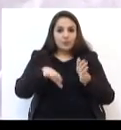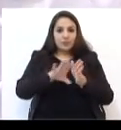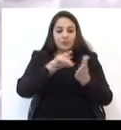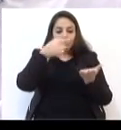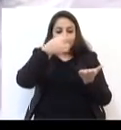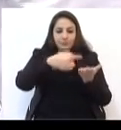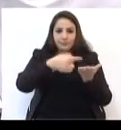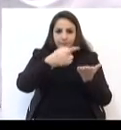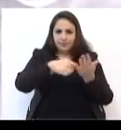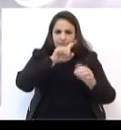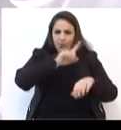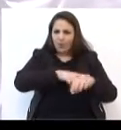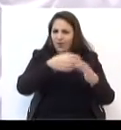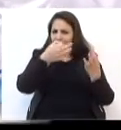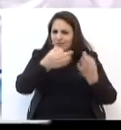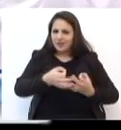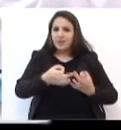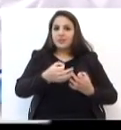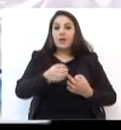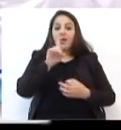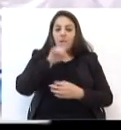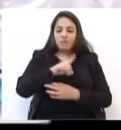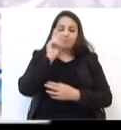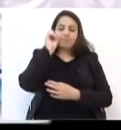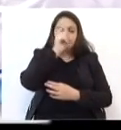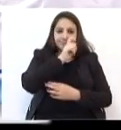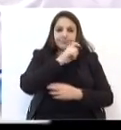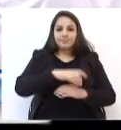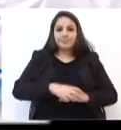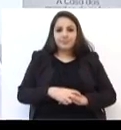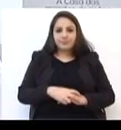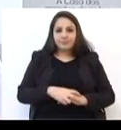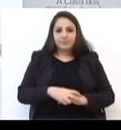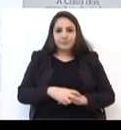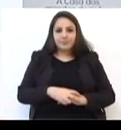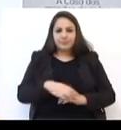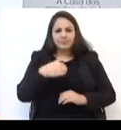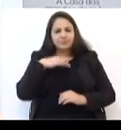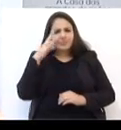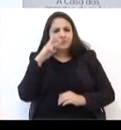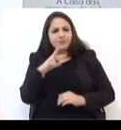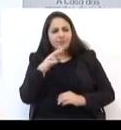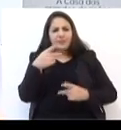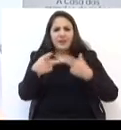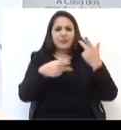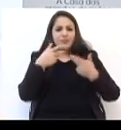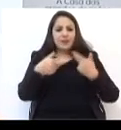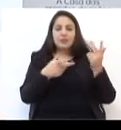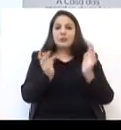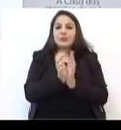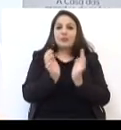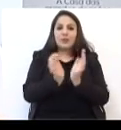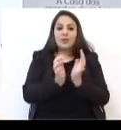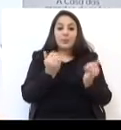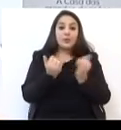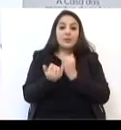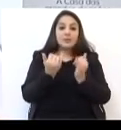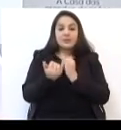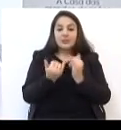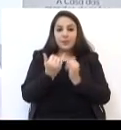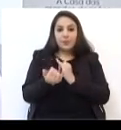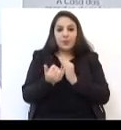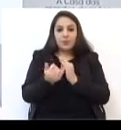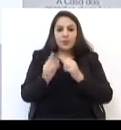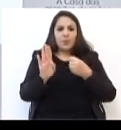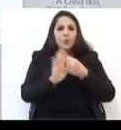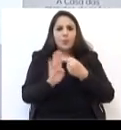ao compromisso na hora marcada se tornou uma tarefa difícil. Tenho visto comentários de colegas de dar um exemplo, Bourbon